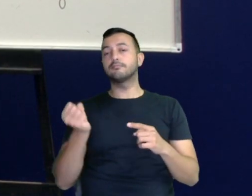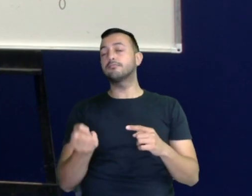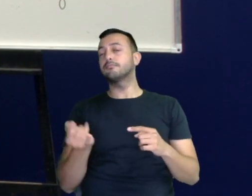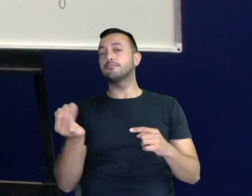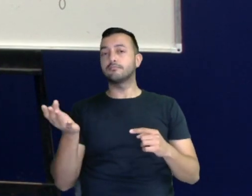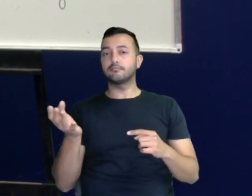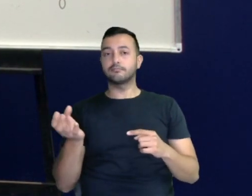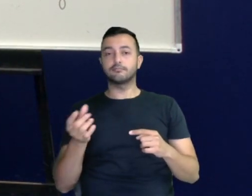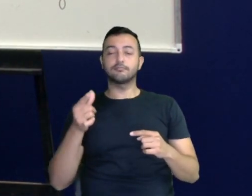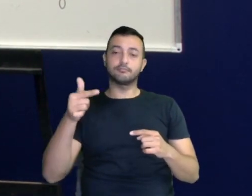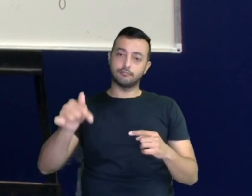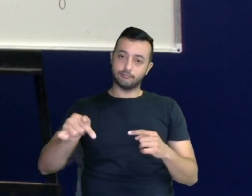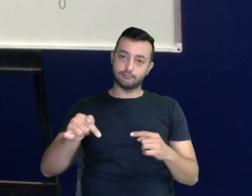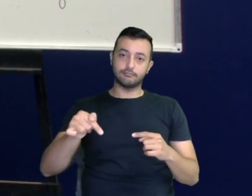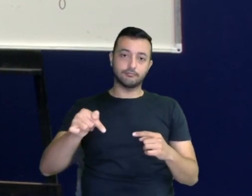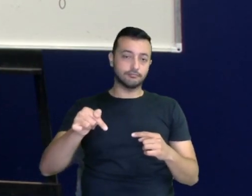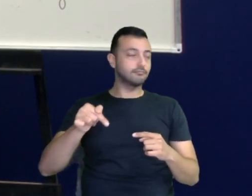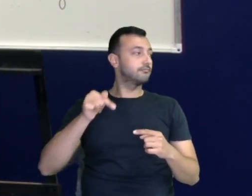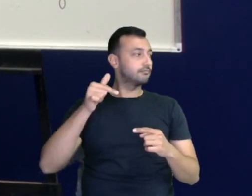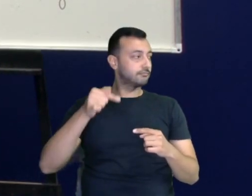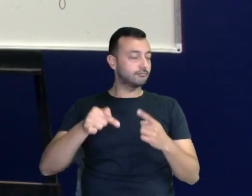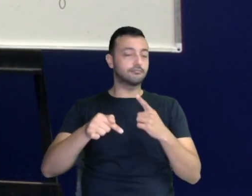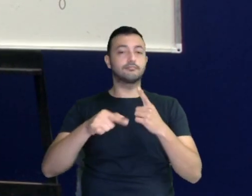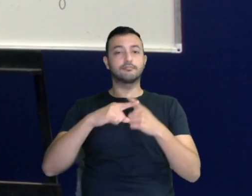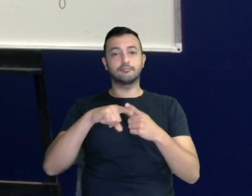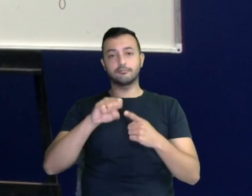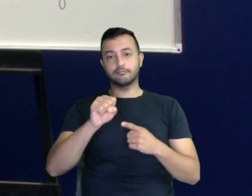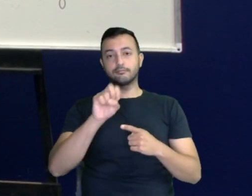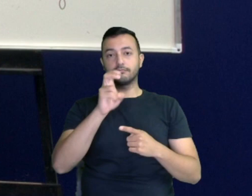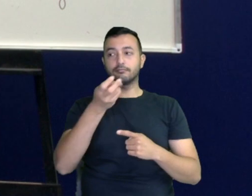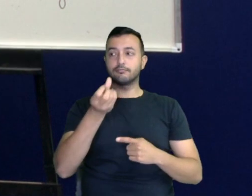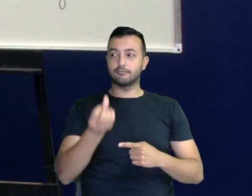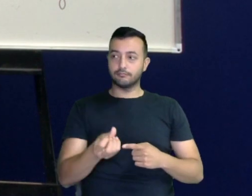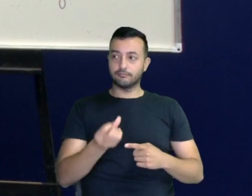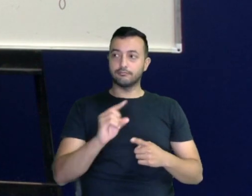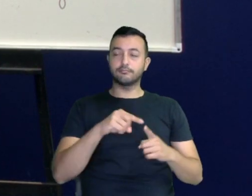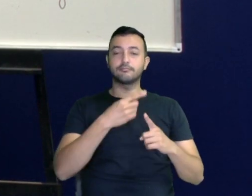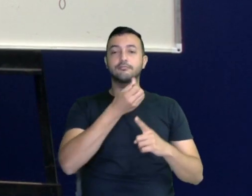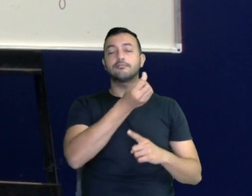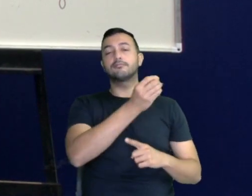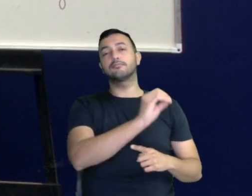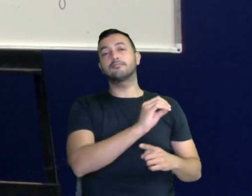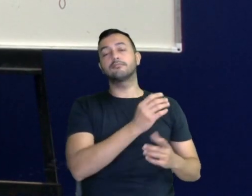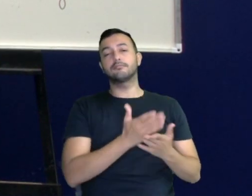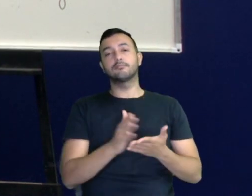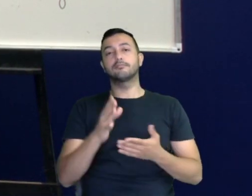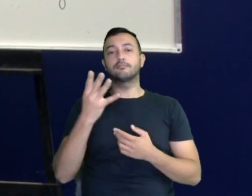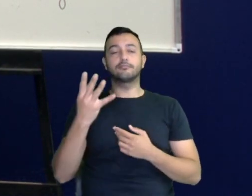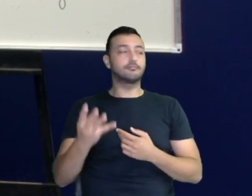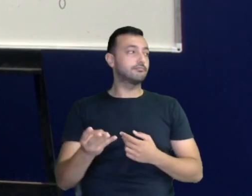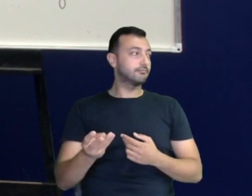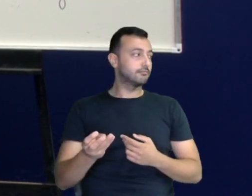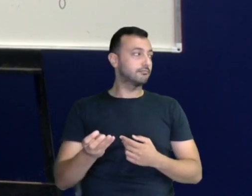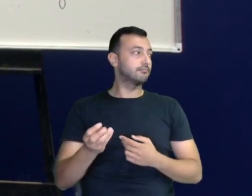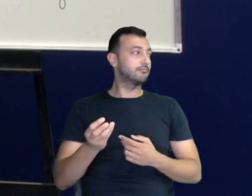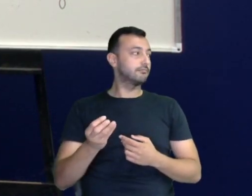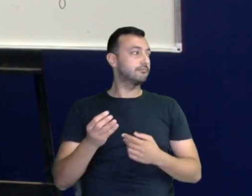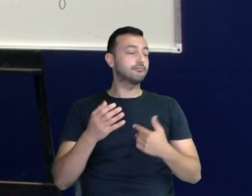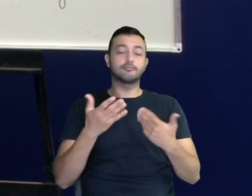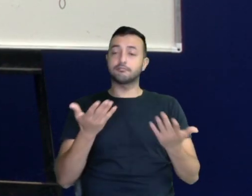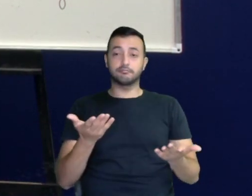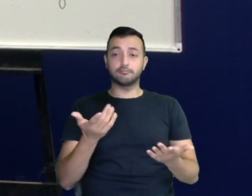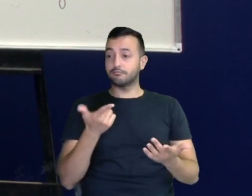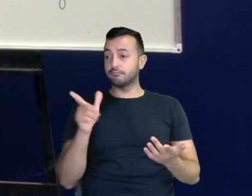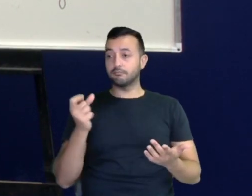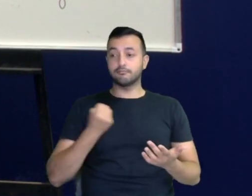8? Cabe 7 vezes. 7 vezes 8 é 56. Para 60 vai sobrar 4, tá? Não tem mais